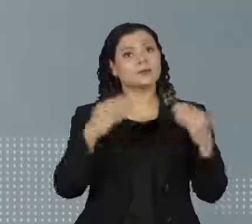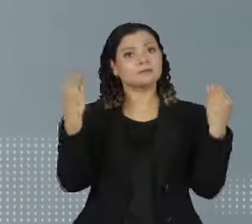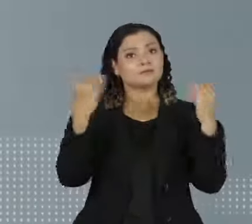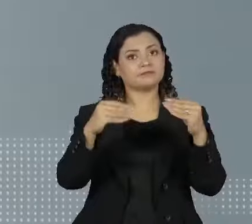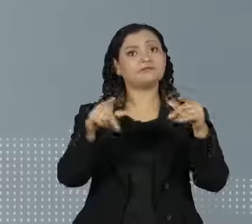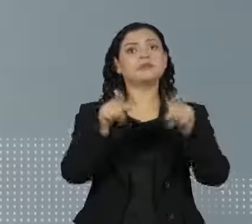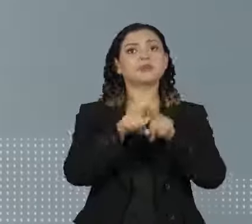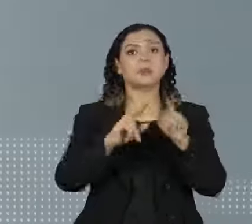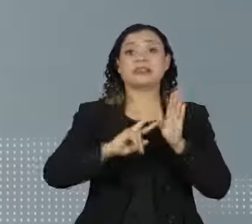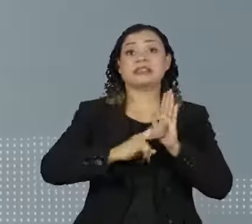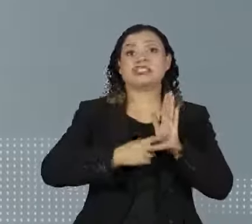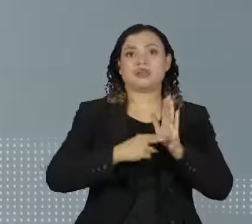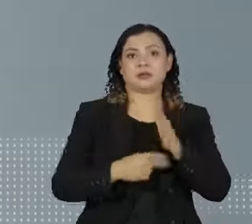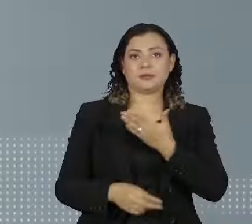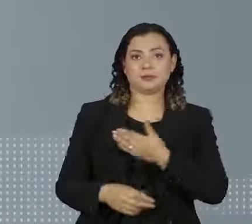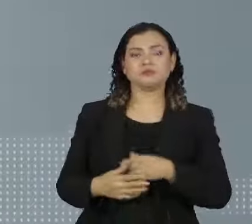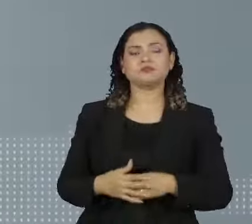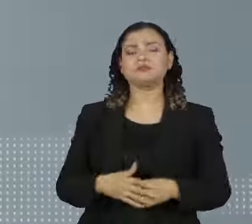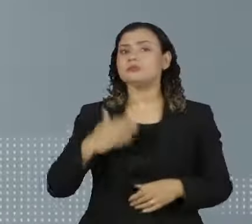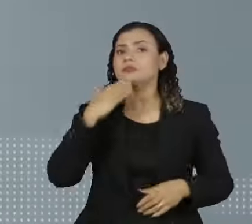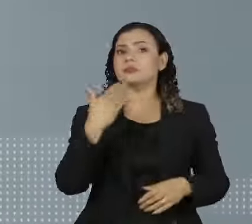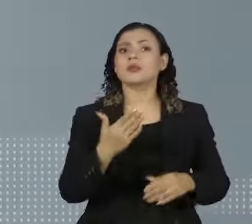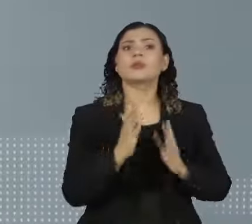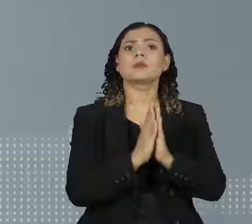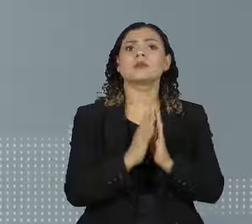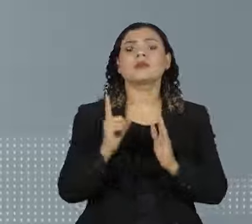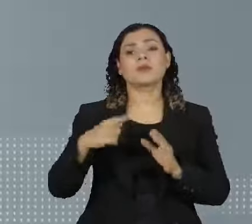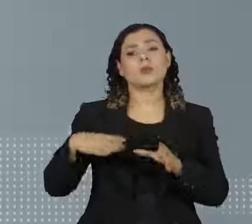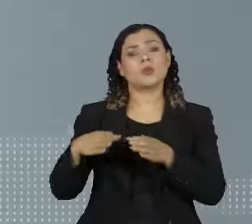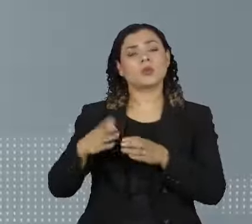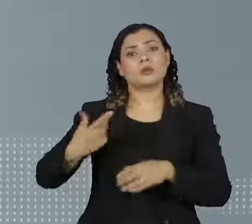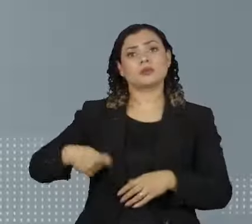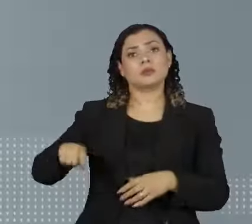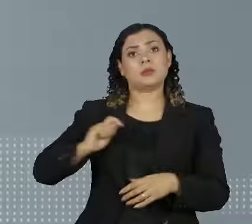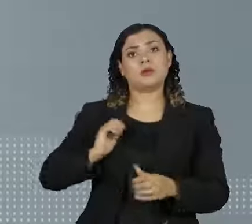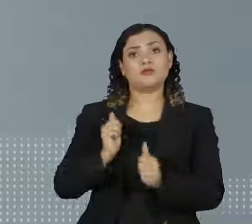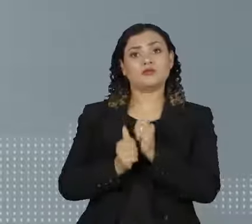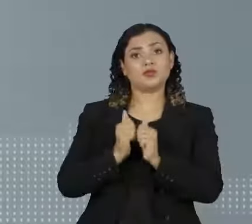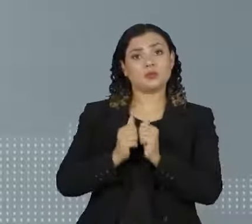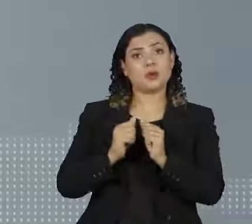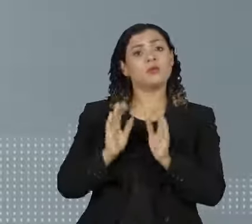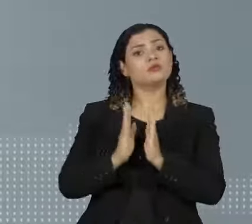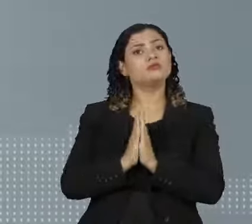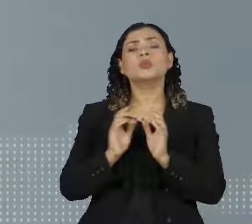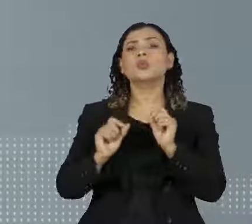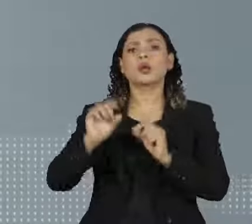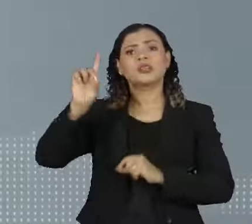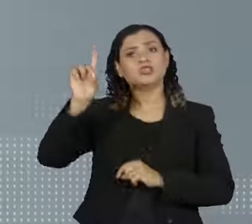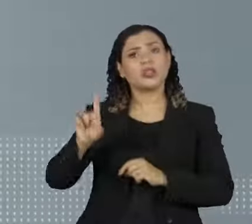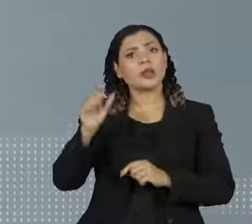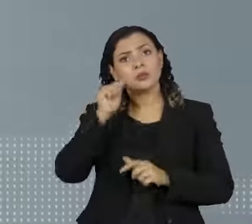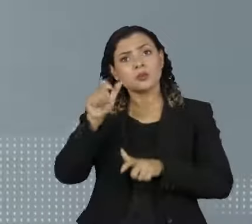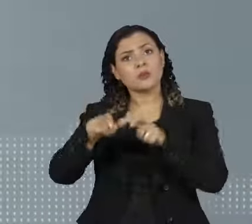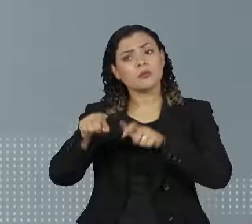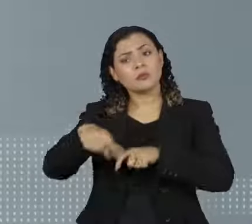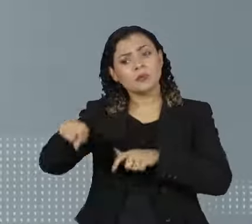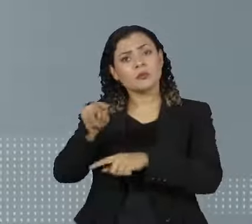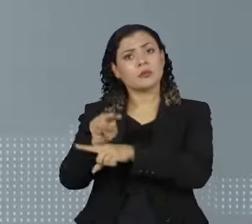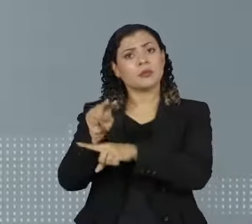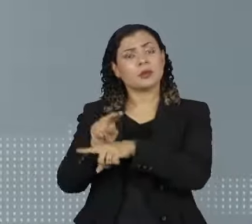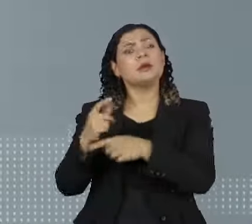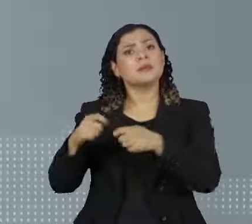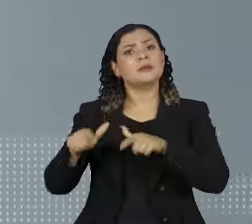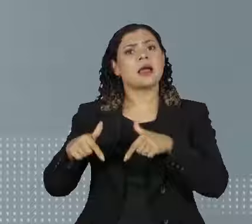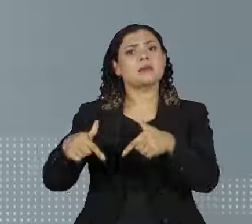do sindicato pediu que a real Federação espanhola de futebol Garanta os direitos da jogadoras e que